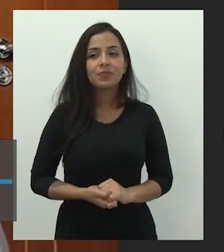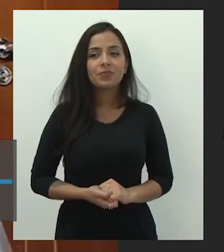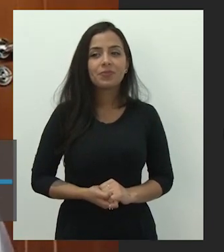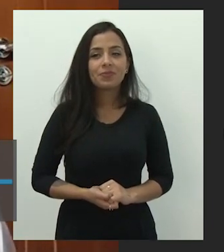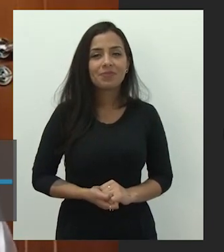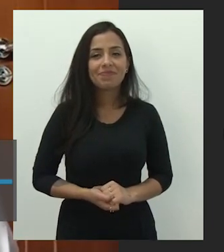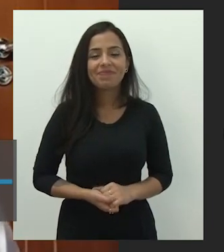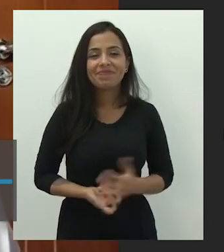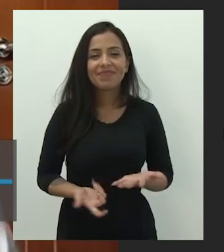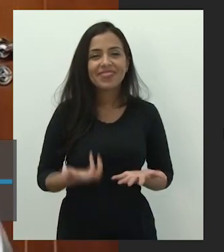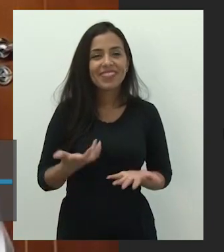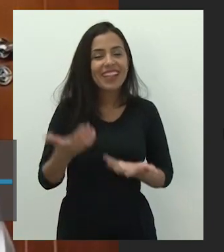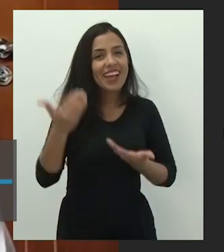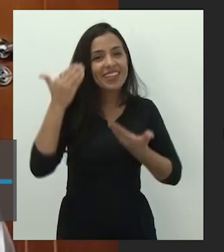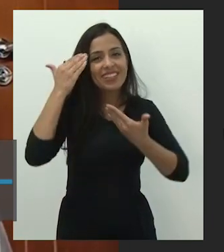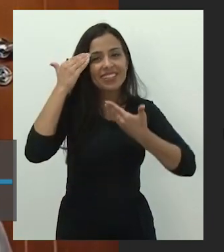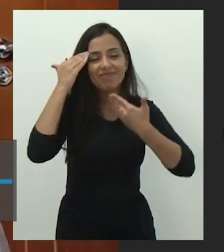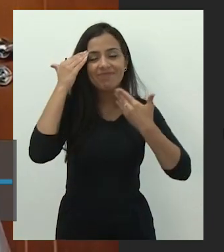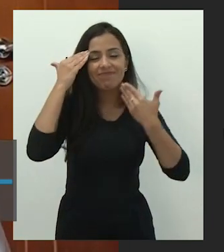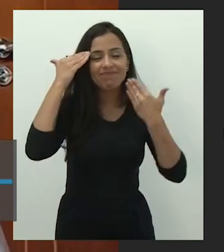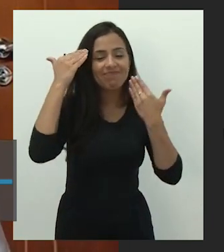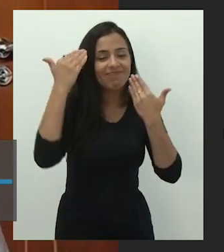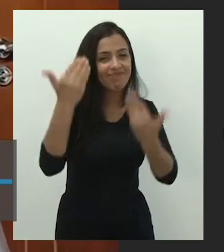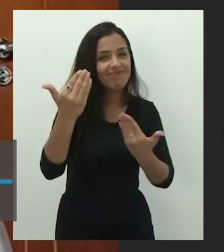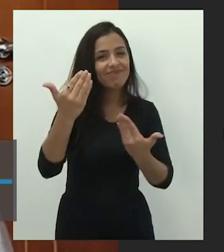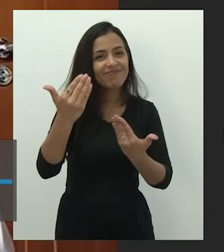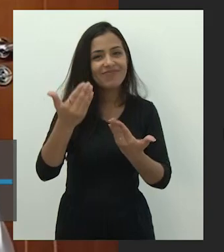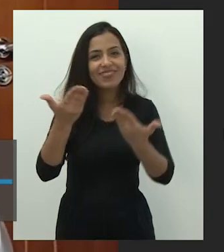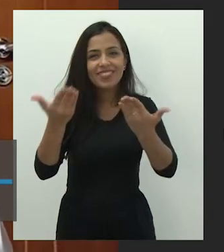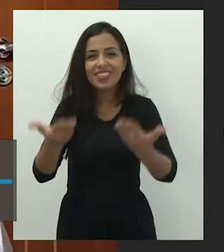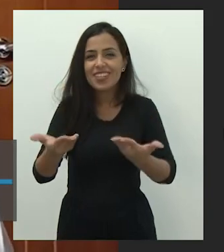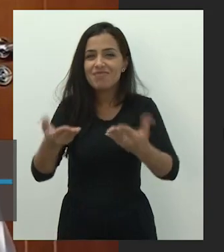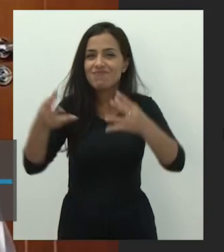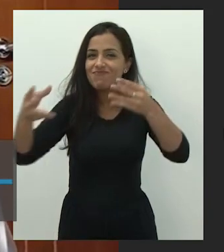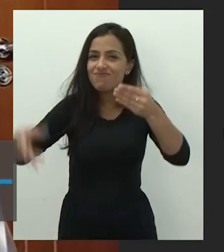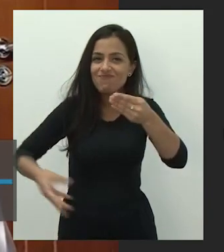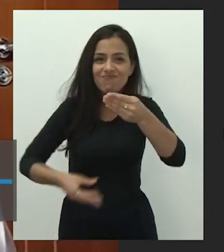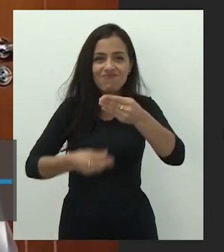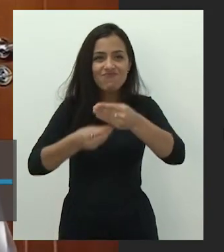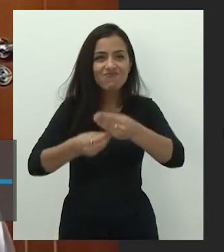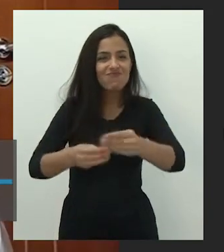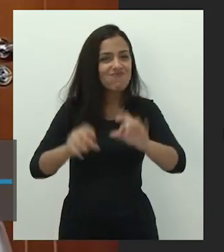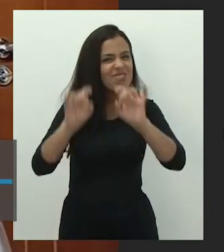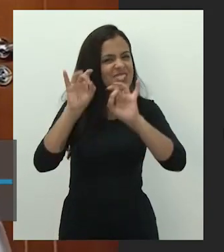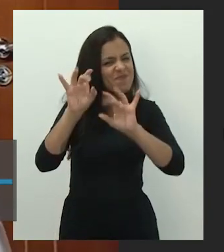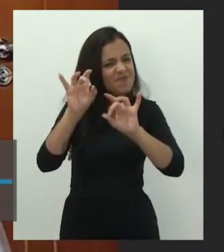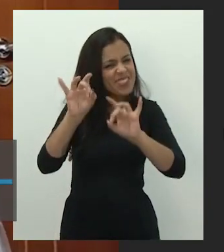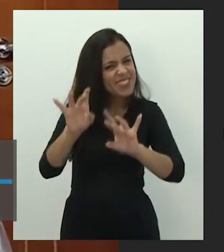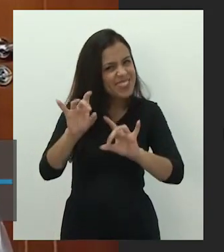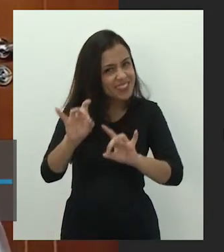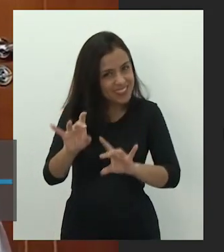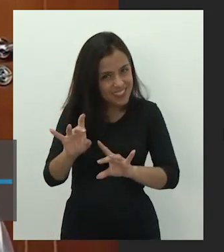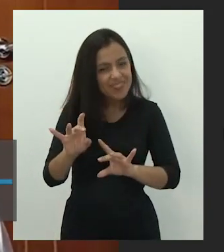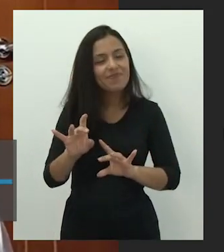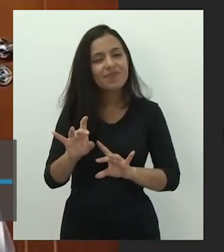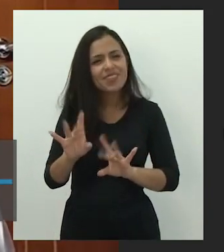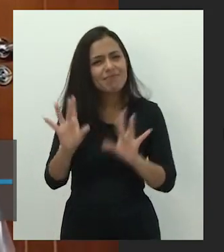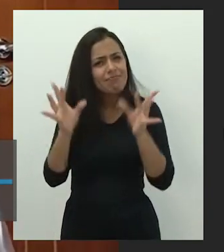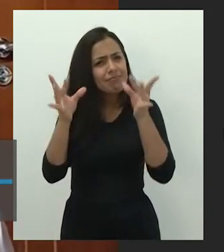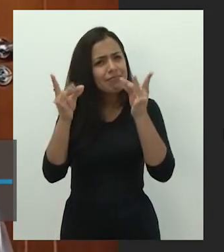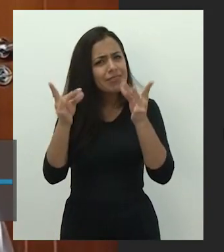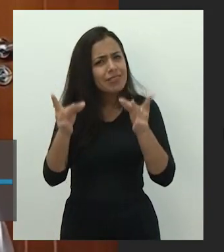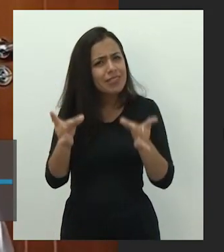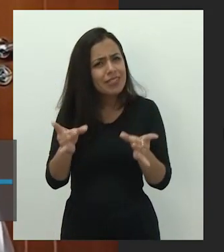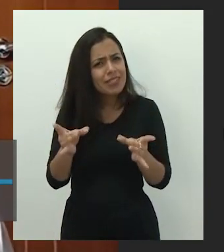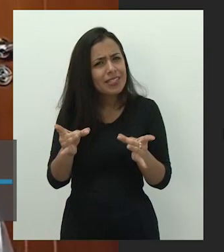Primeiramente, queria agradecer imensamente a Silvia Centelhas por essa contribuição específica e especialmente para